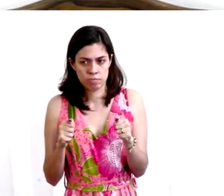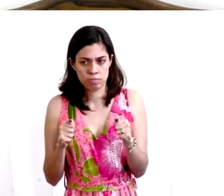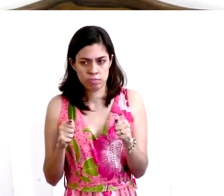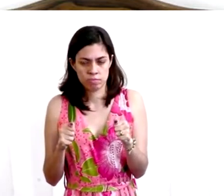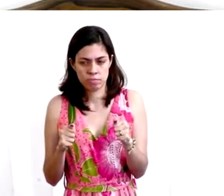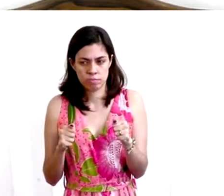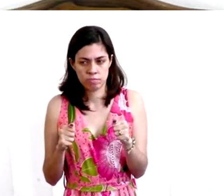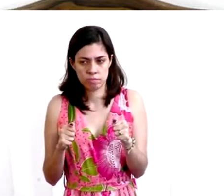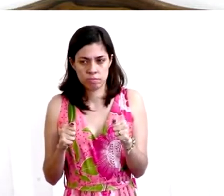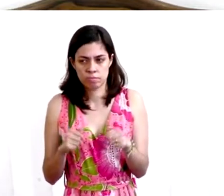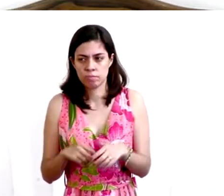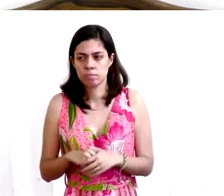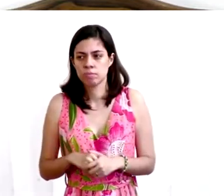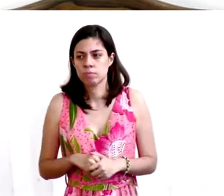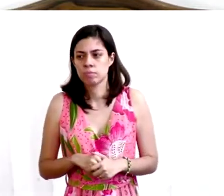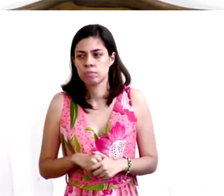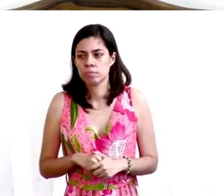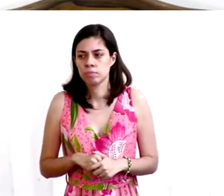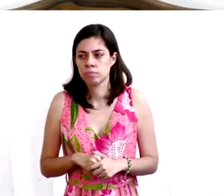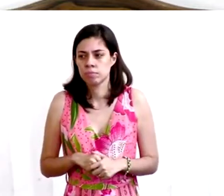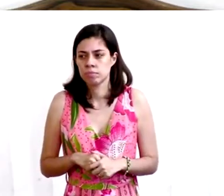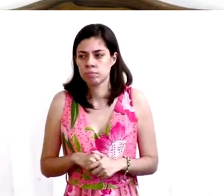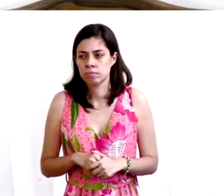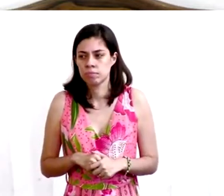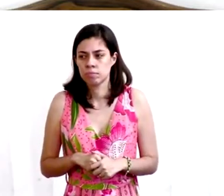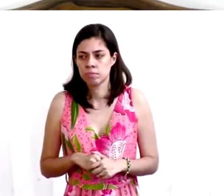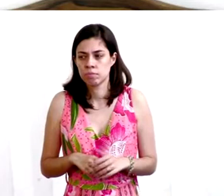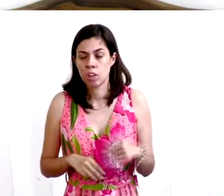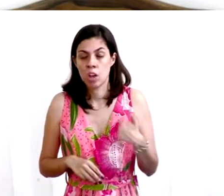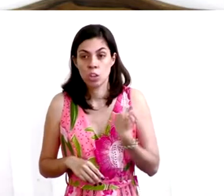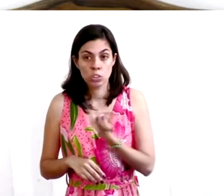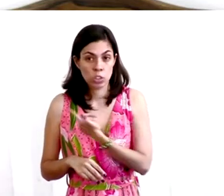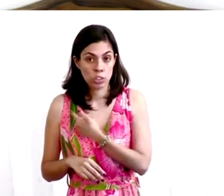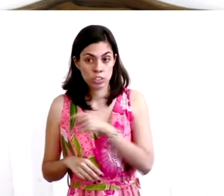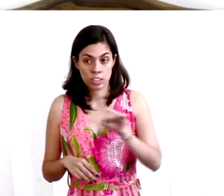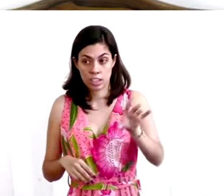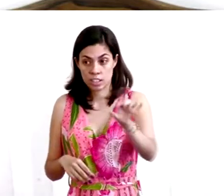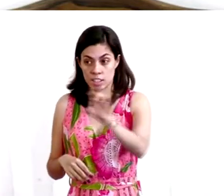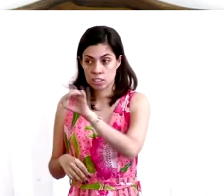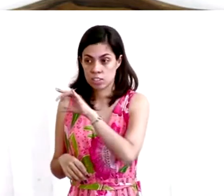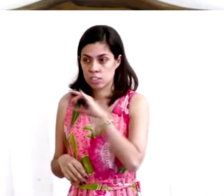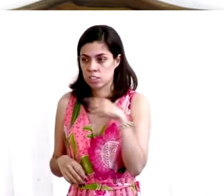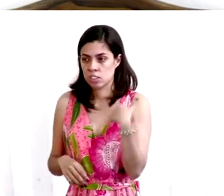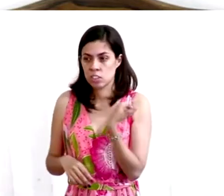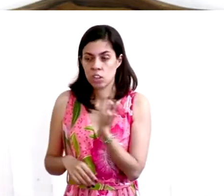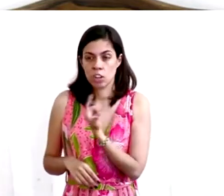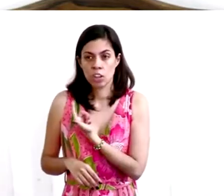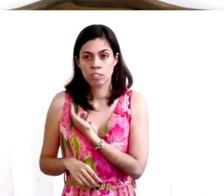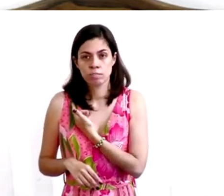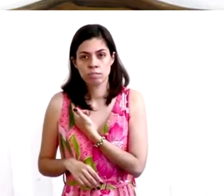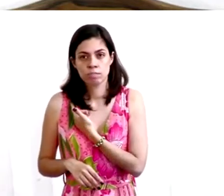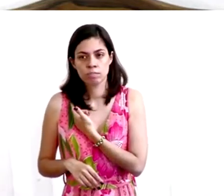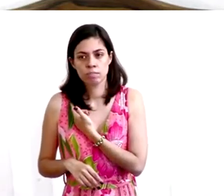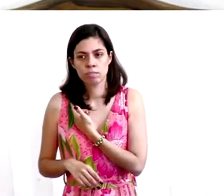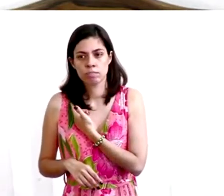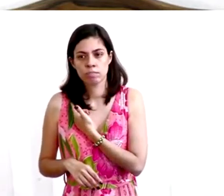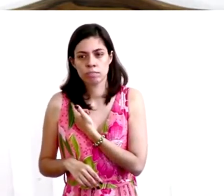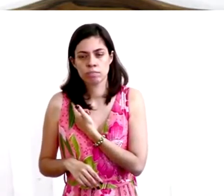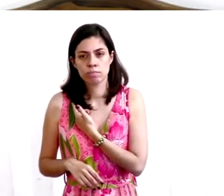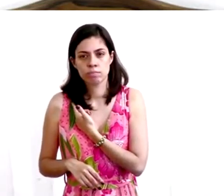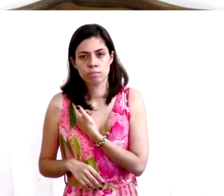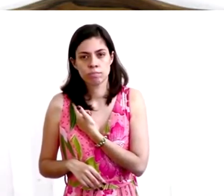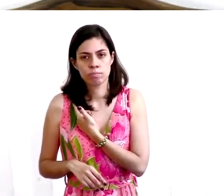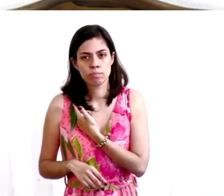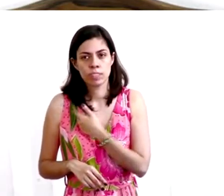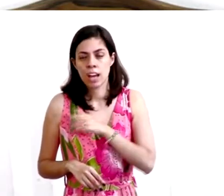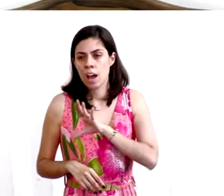Eu e você não podemos ser admiradores ou simpatizantes da causa cristã. Nós não podemos gostar ou amar as